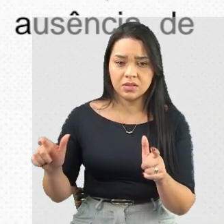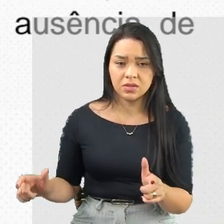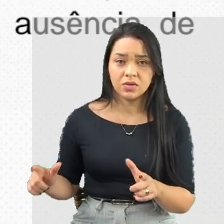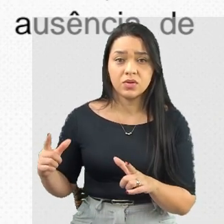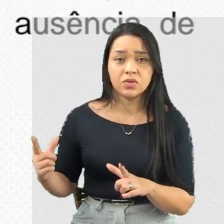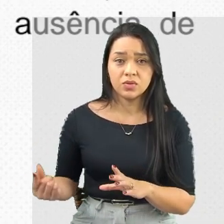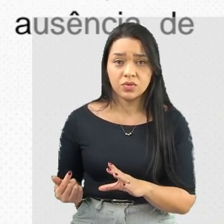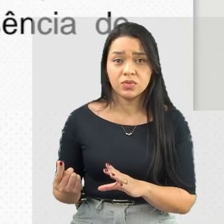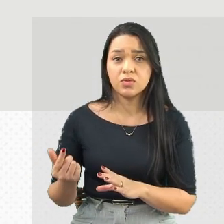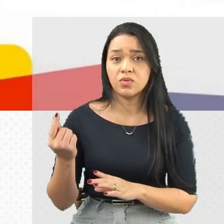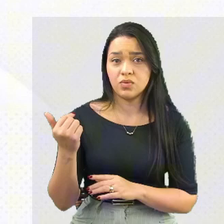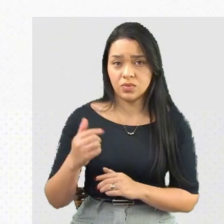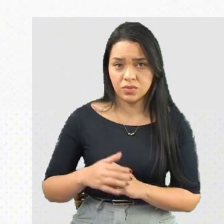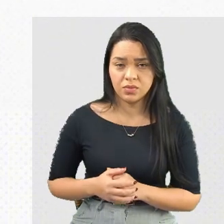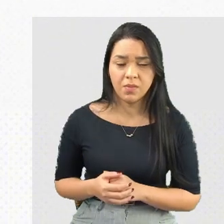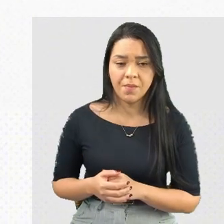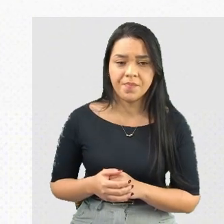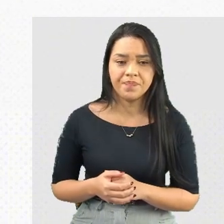lucros.